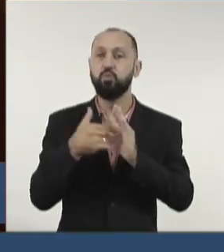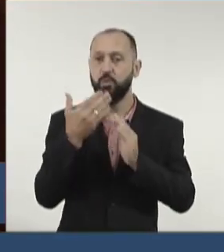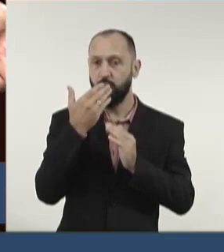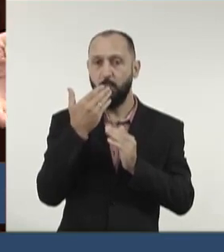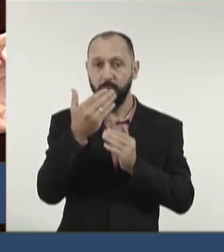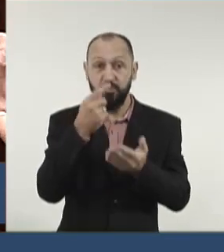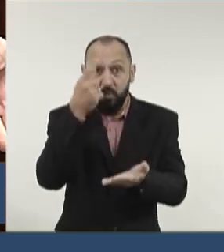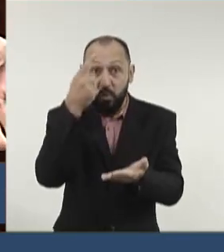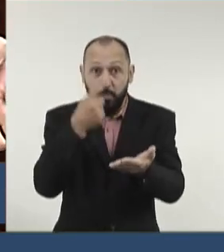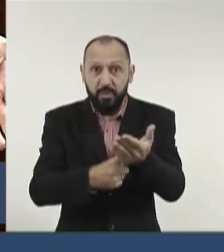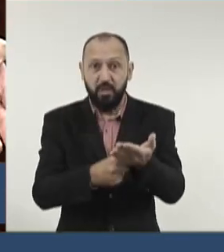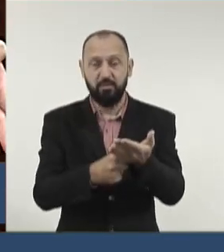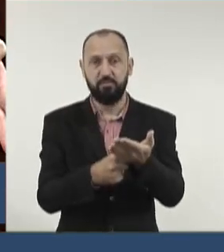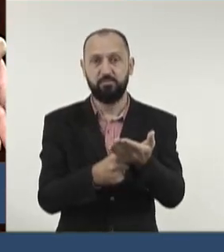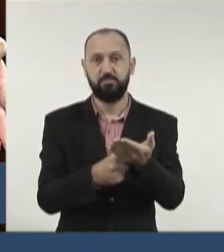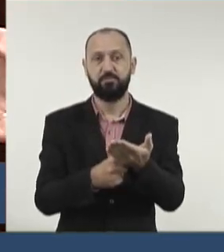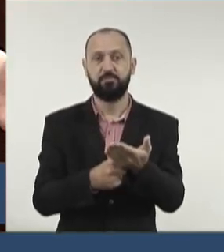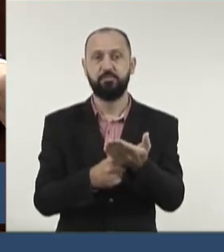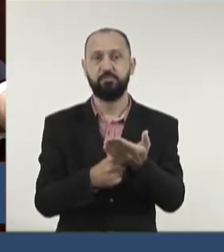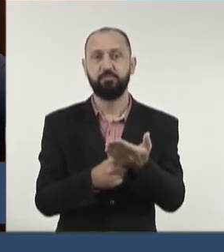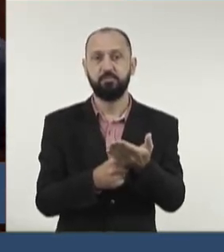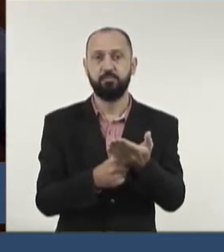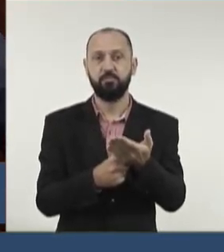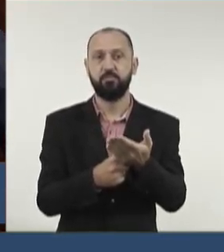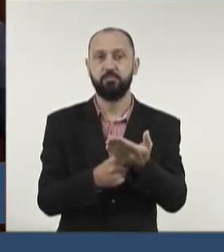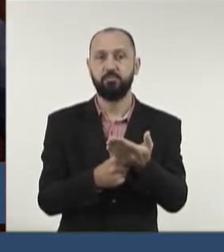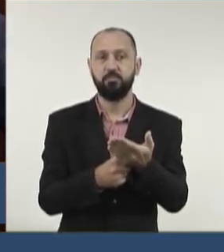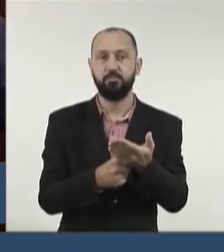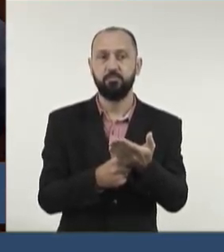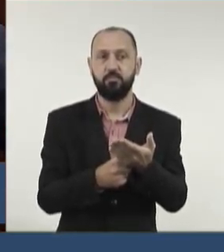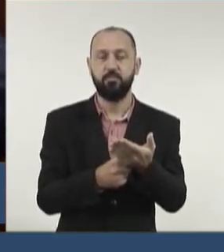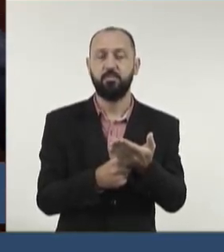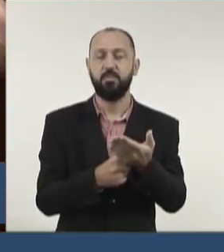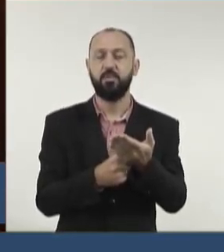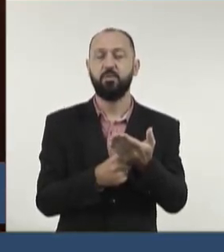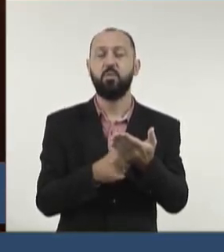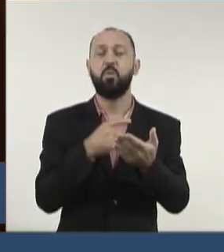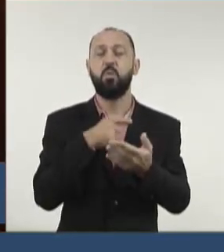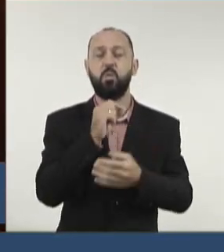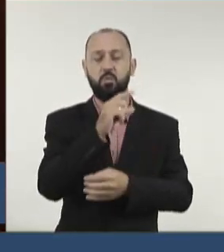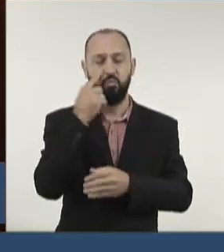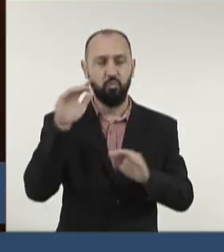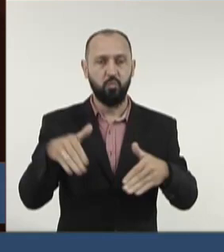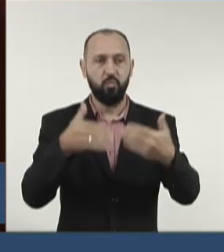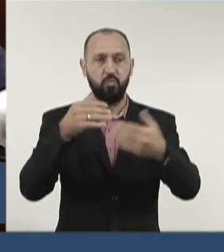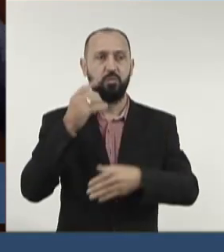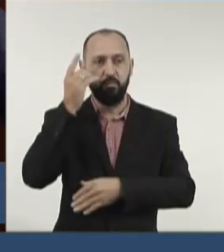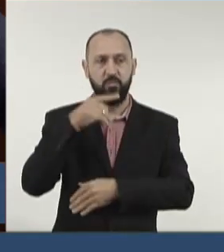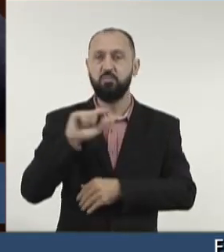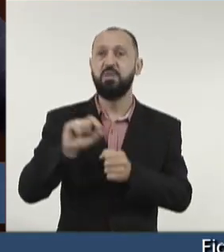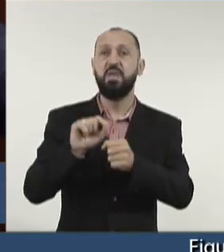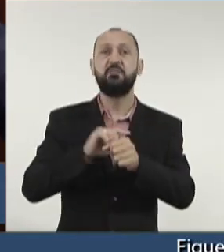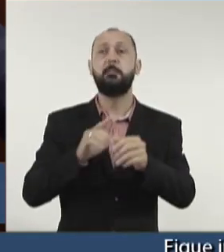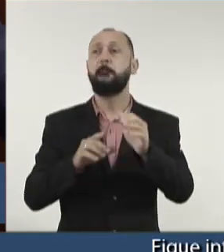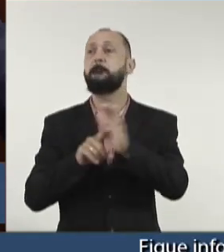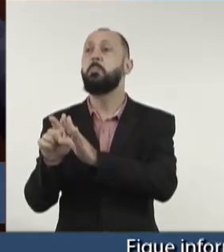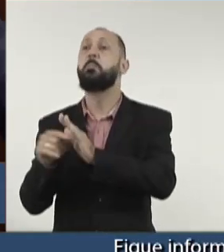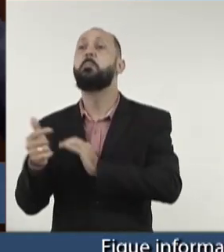foram combinados na reunião com o Ricardo Hayashi, direto com ele, não teve intermediário não,